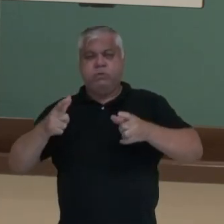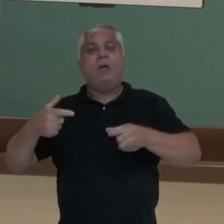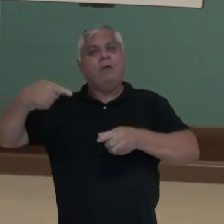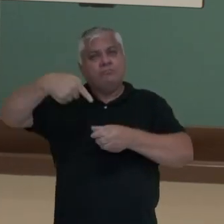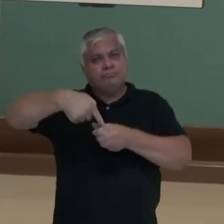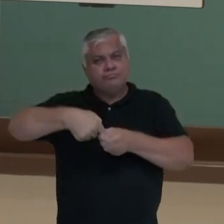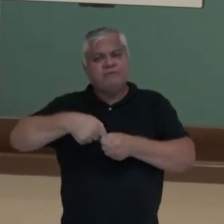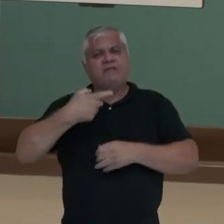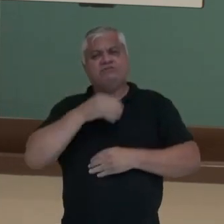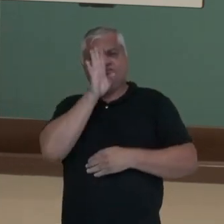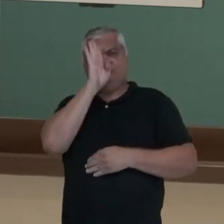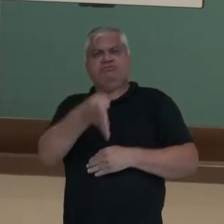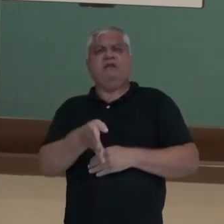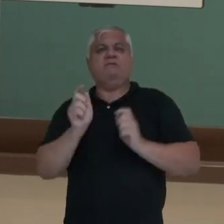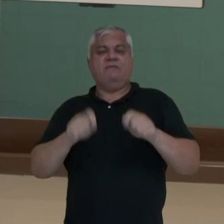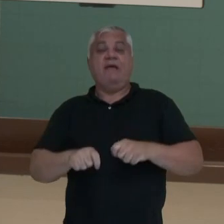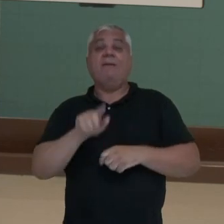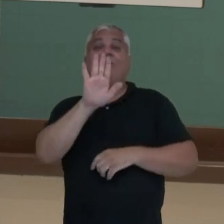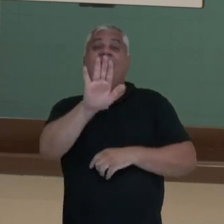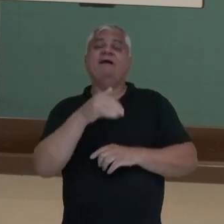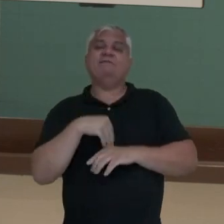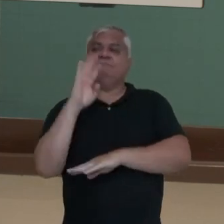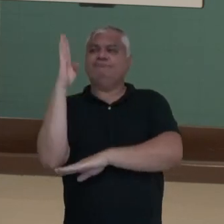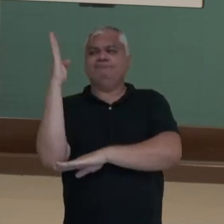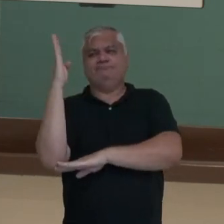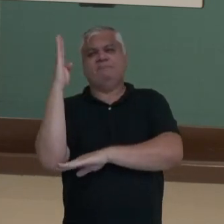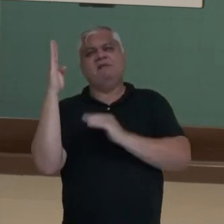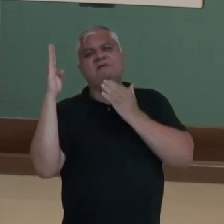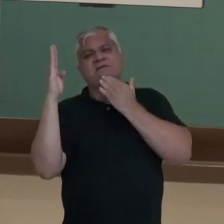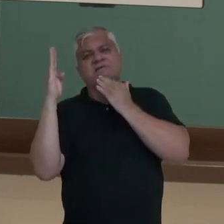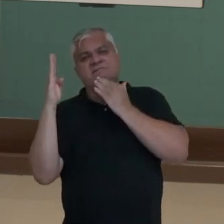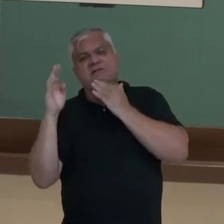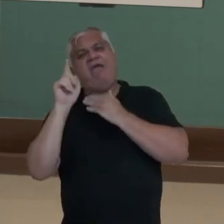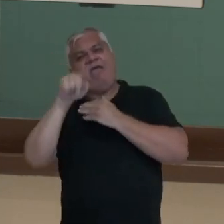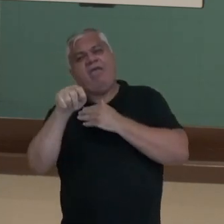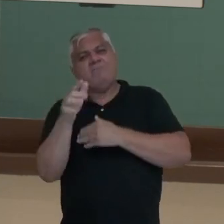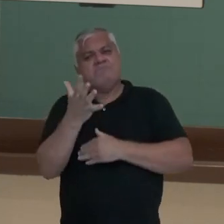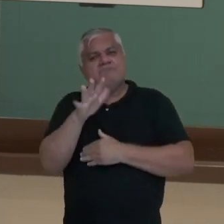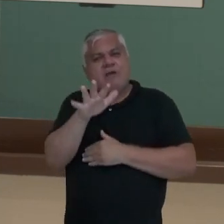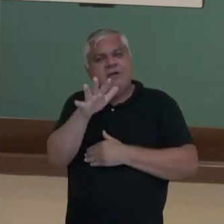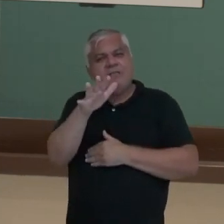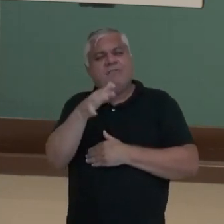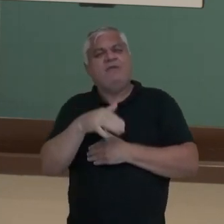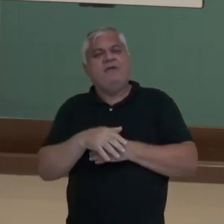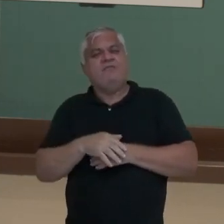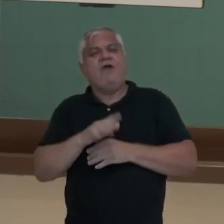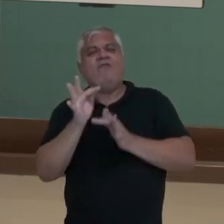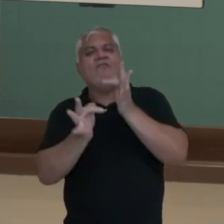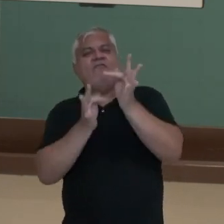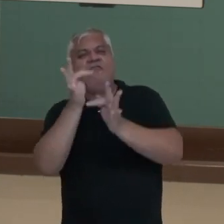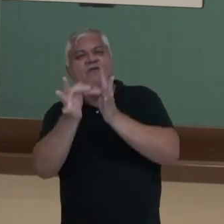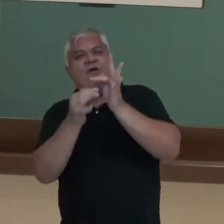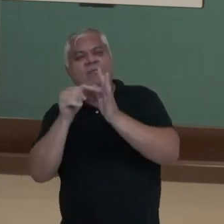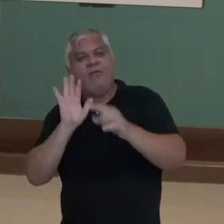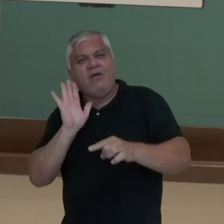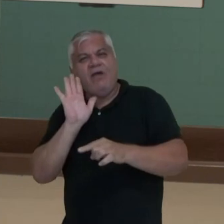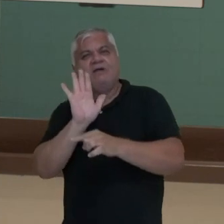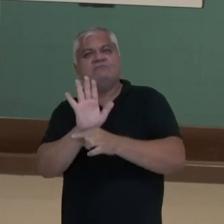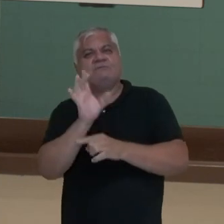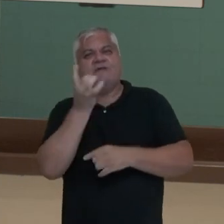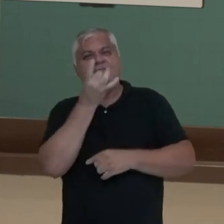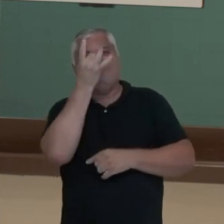aplicar diretamente. Agora, no caso do tronco, é feito essa aproximação de Francon, que facilita